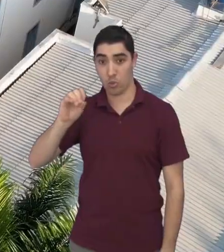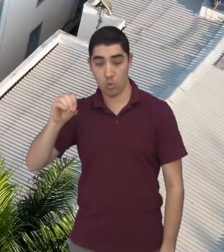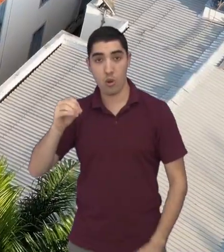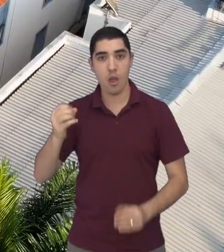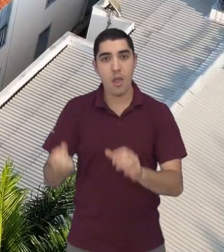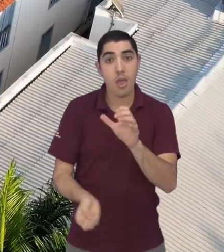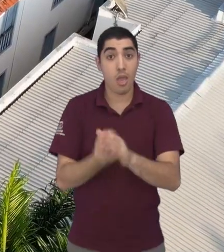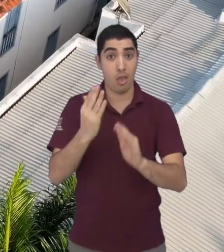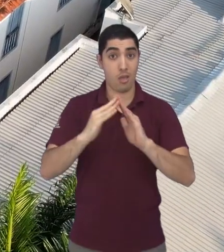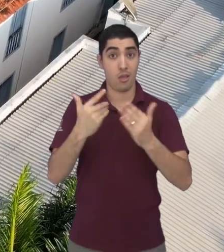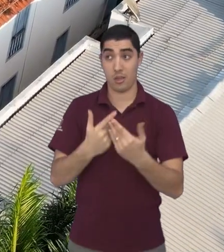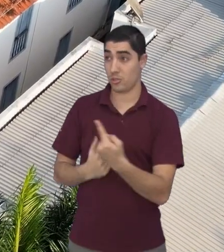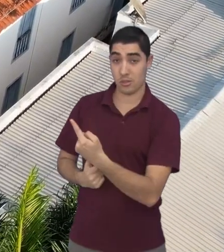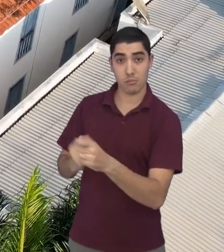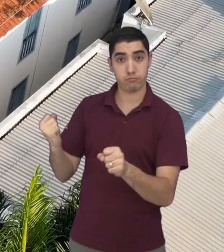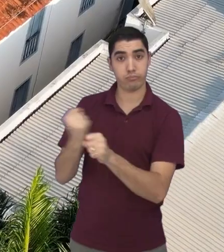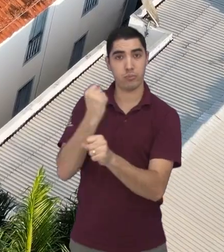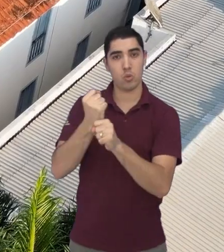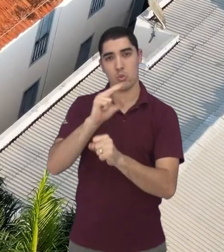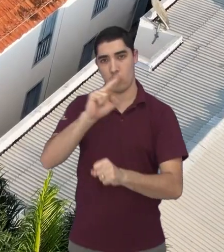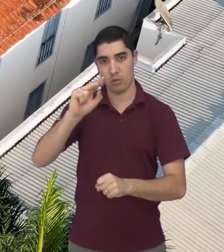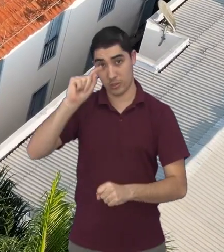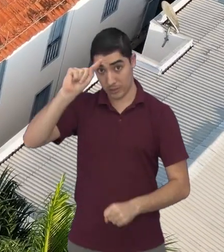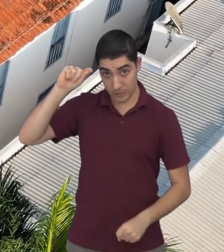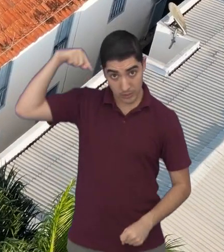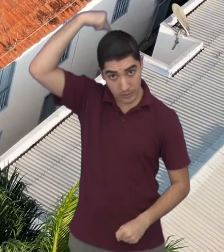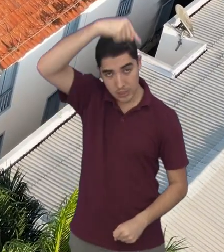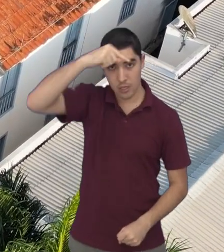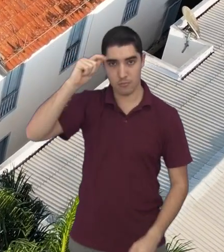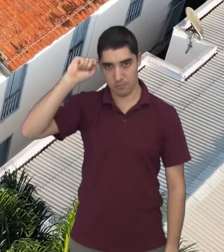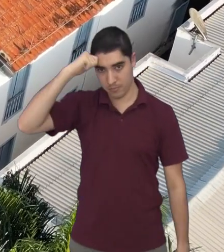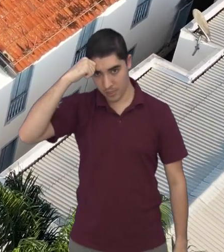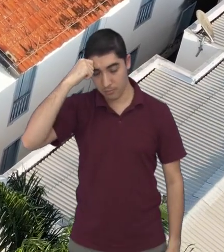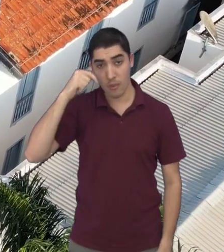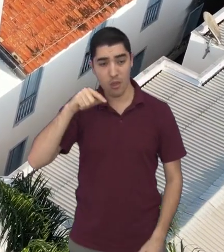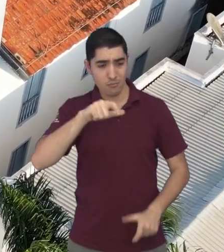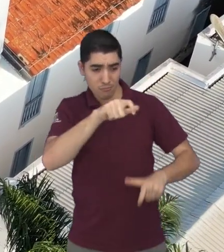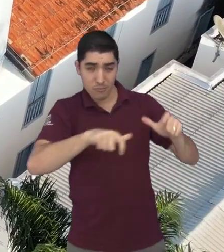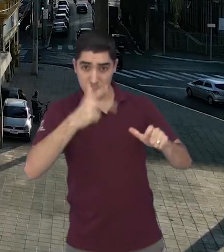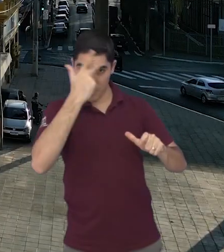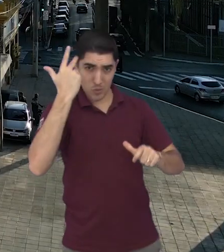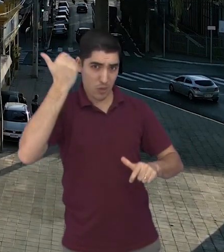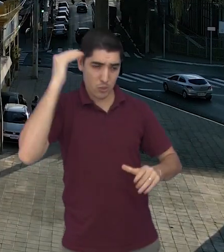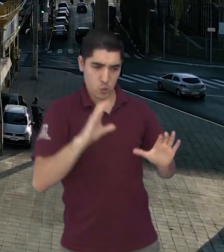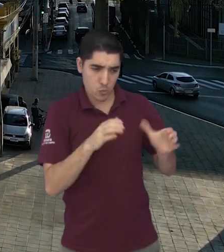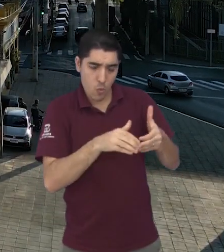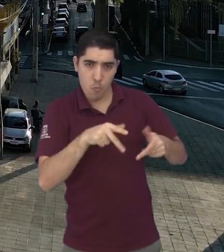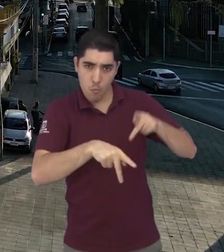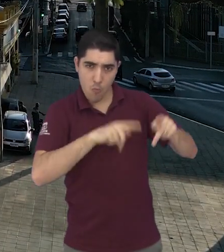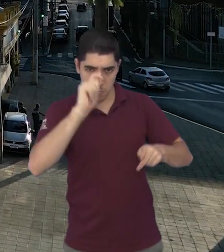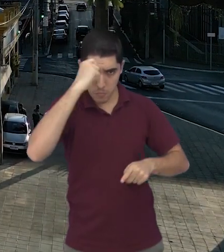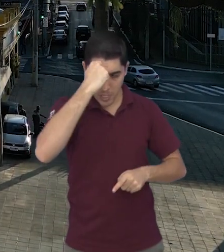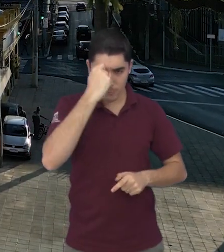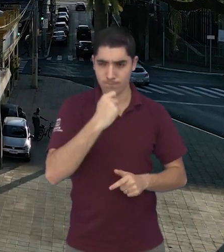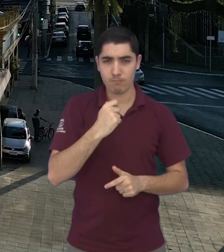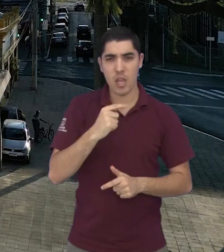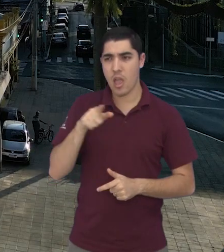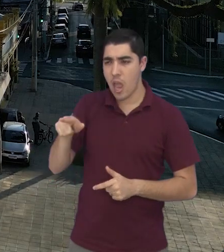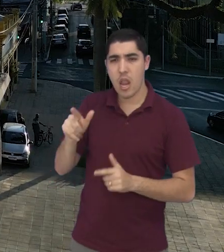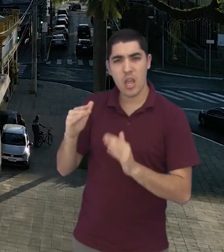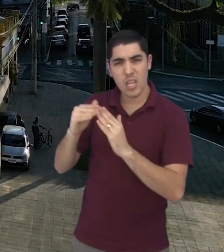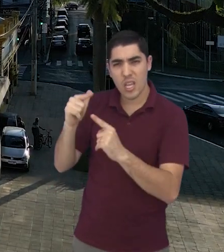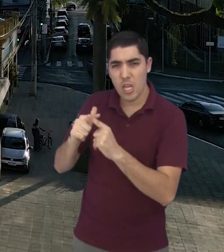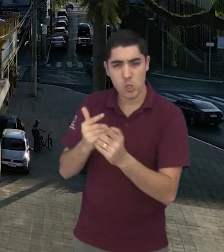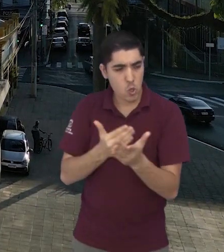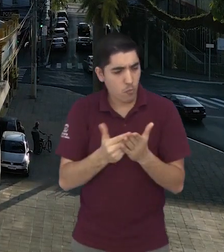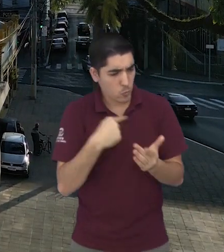Benedito. Um testemunho da crença enraizada nos corações dos negros devotos, ela foi construída com esmolas e